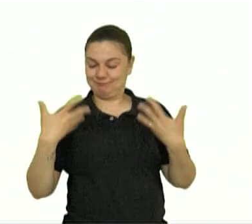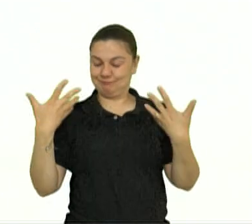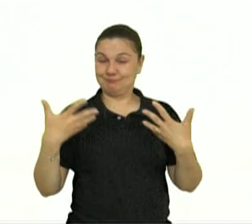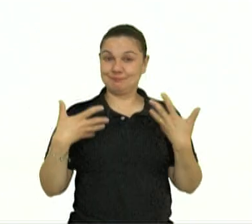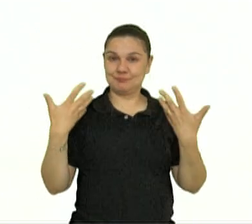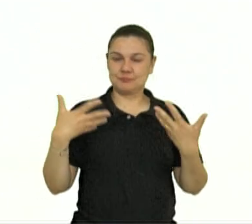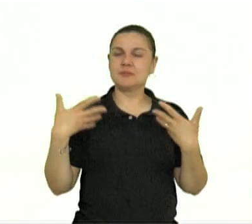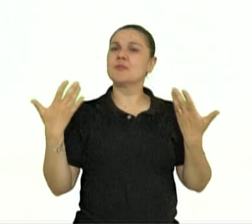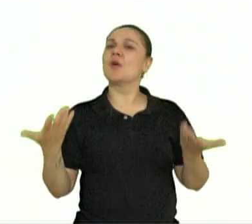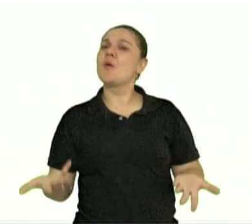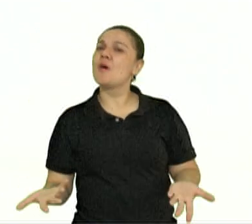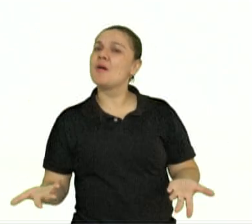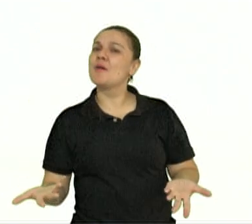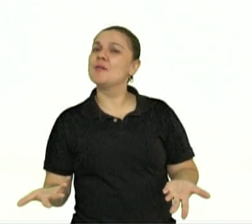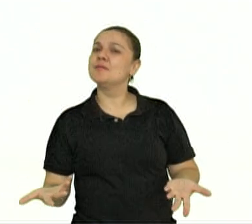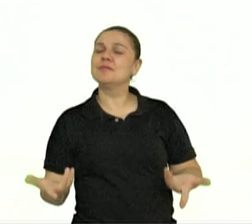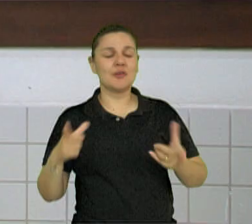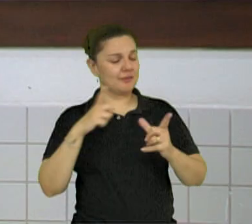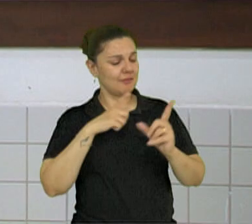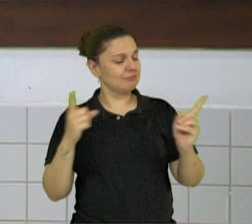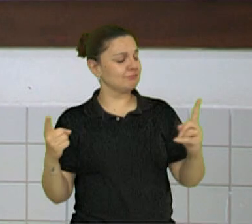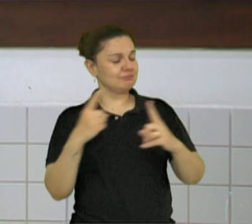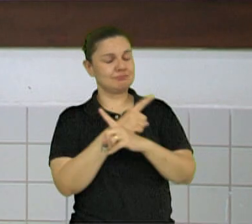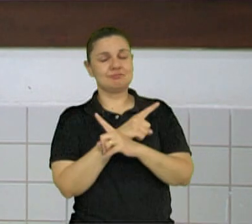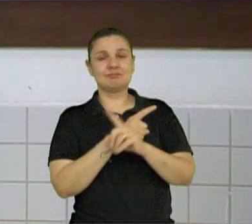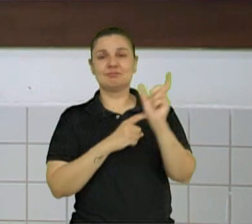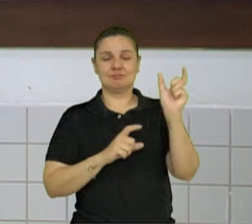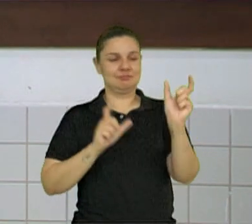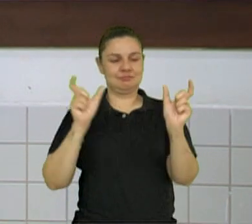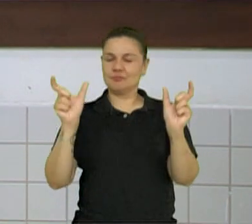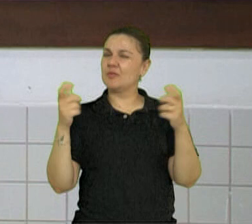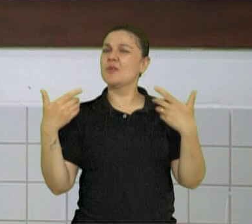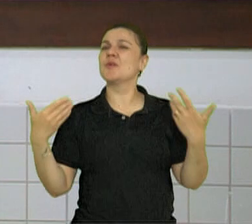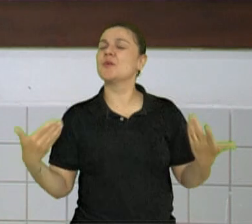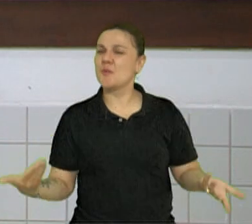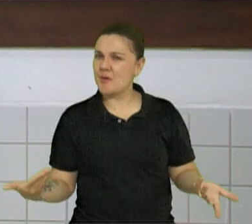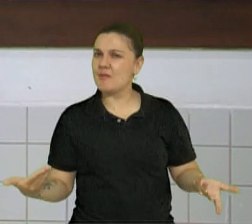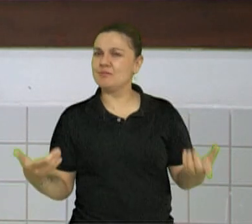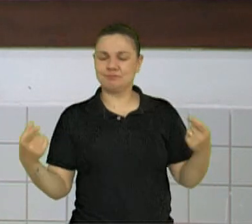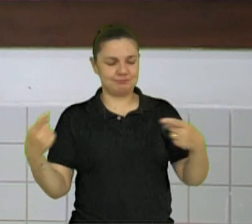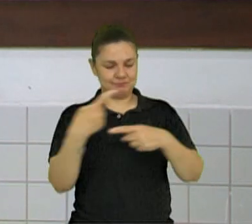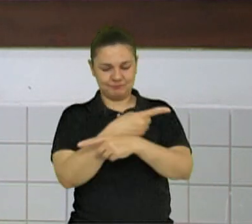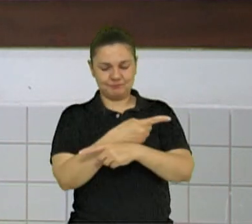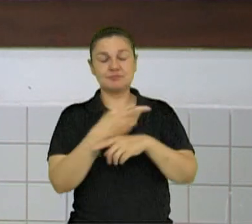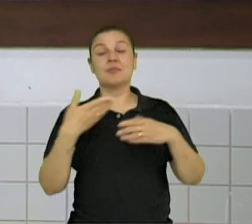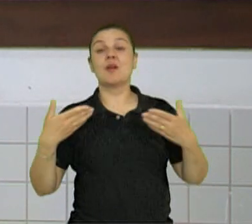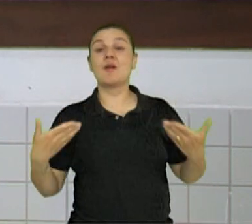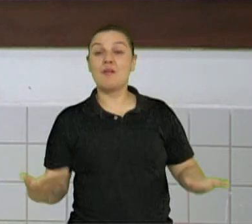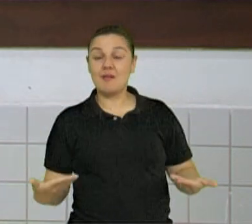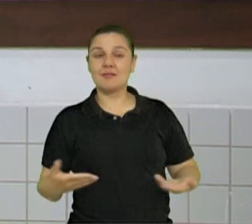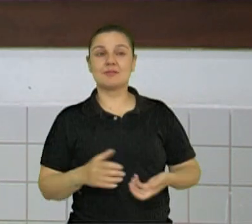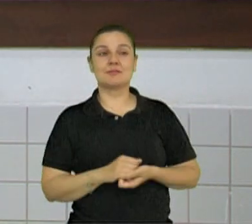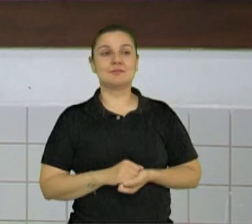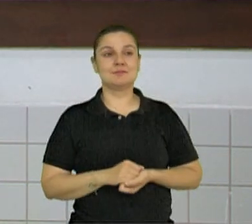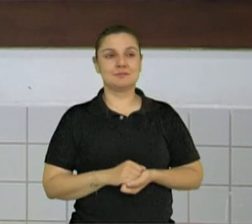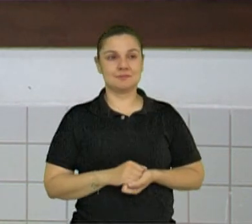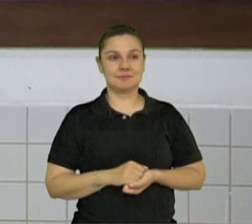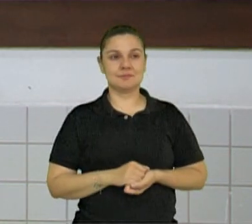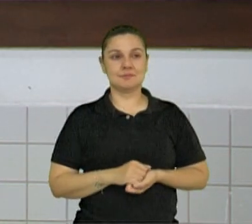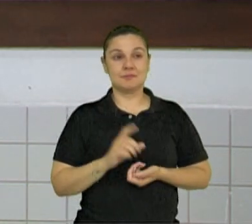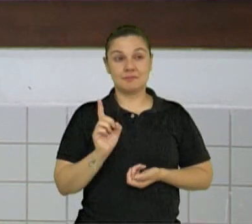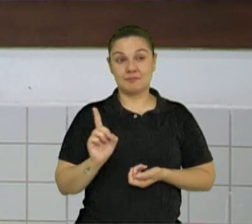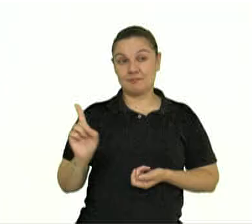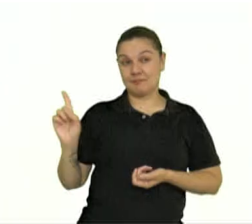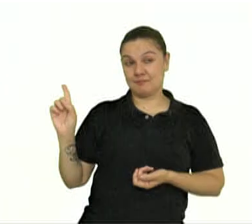contentamento. Então, onde será que eu tenho esse contrário? Em quais palavras eu tenho esse contrário? Trouxe